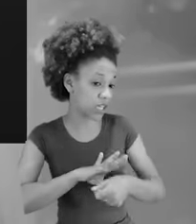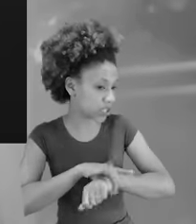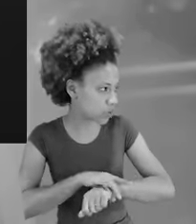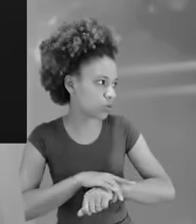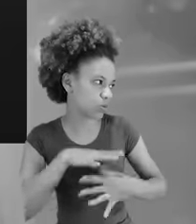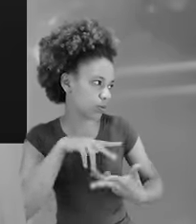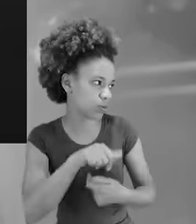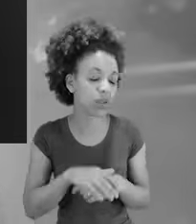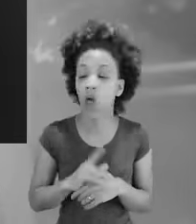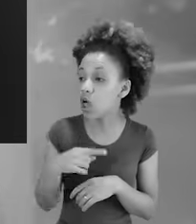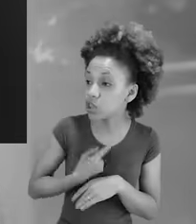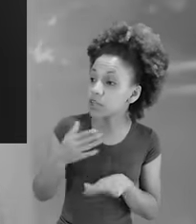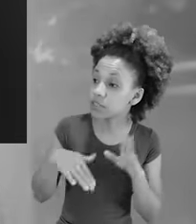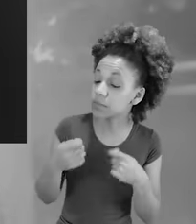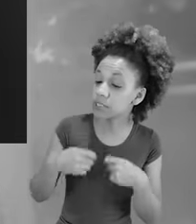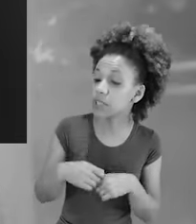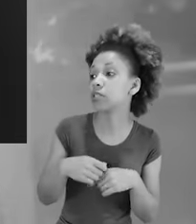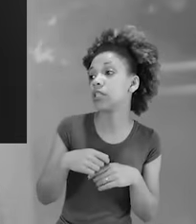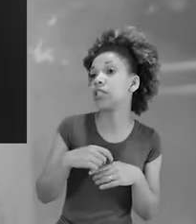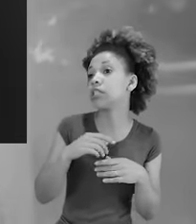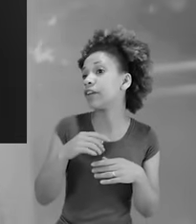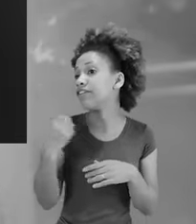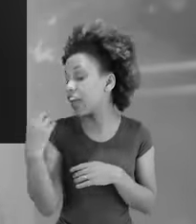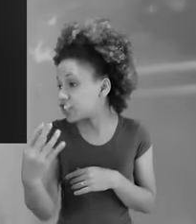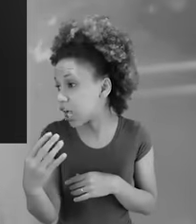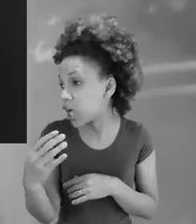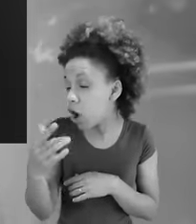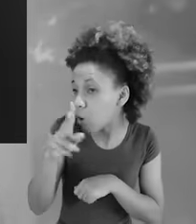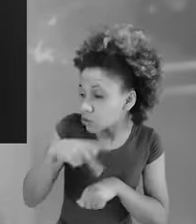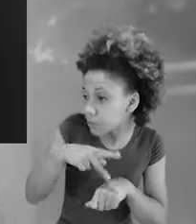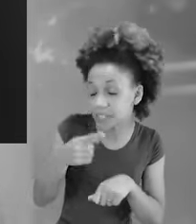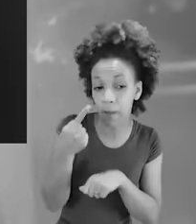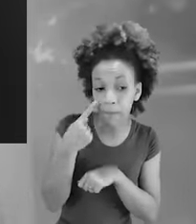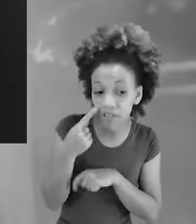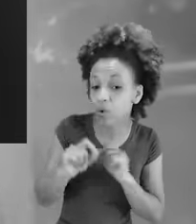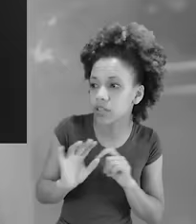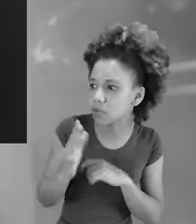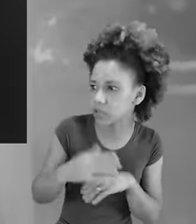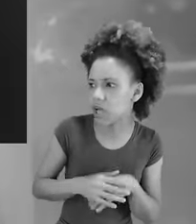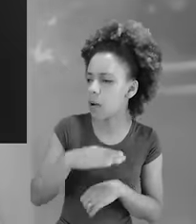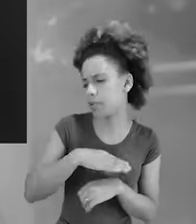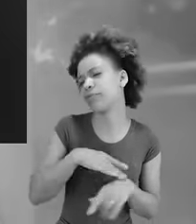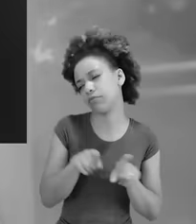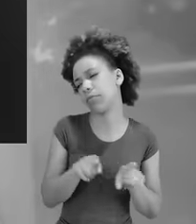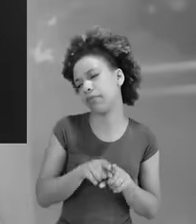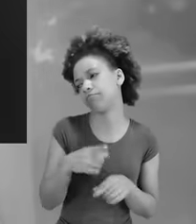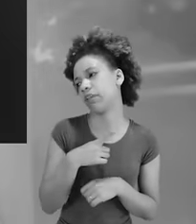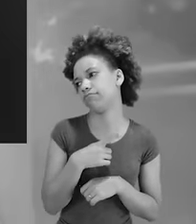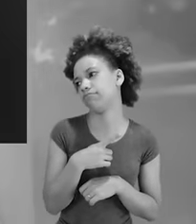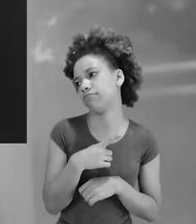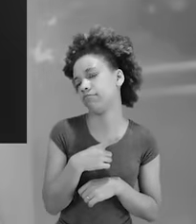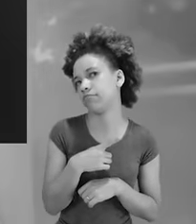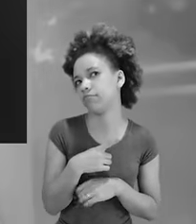terceiro país mais seguro do mundo, não é? Nós às vezes não vemos, nós às vezes temos que ir lá para fora para ver aquilo que... Temos que nos valorizar vendo... O português também